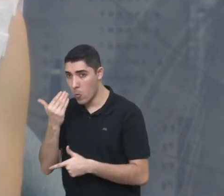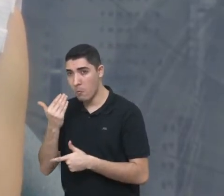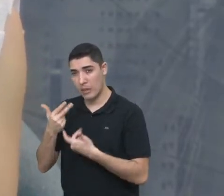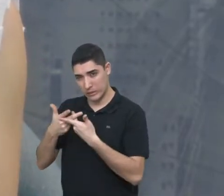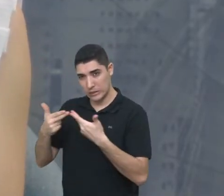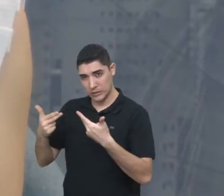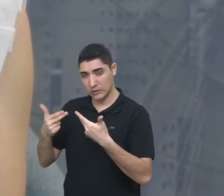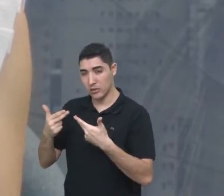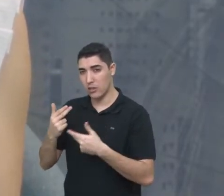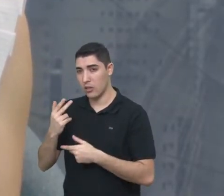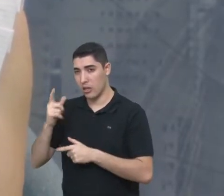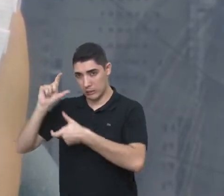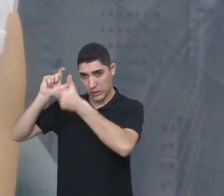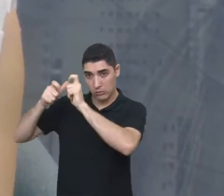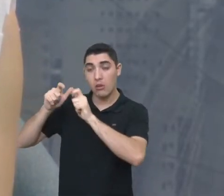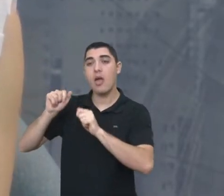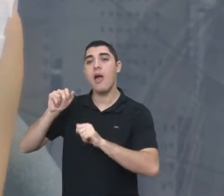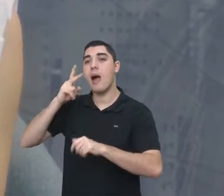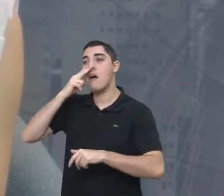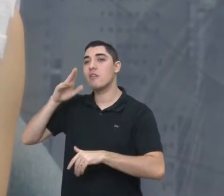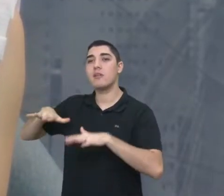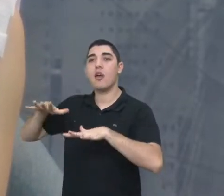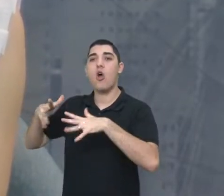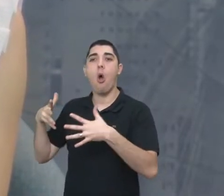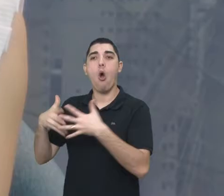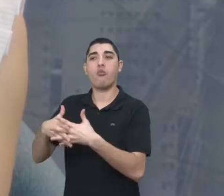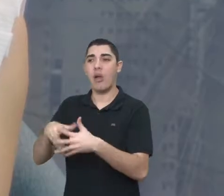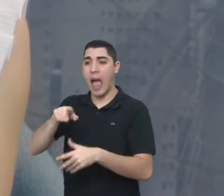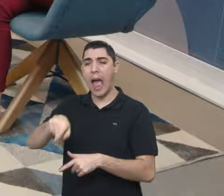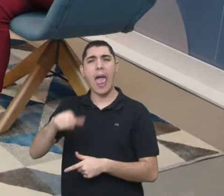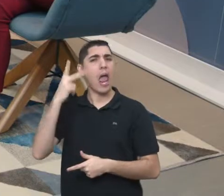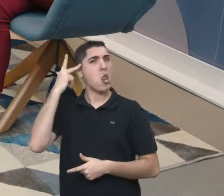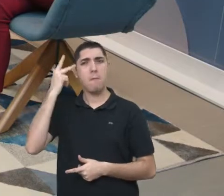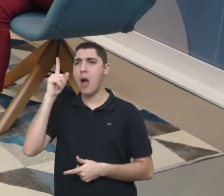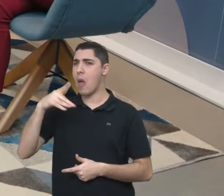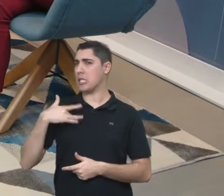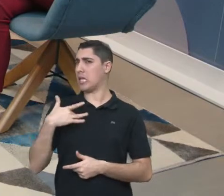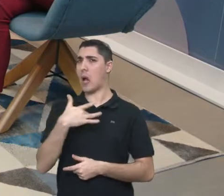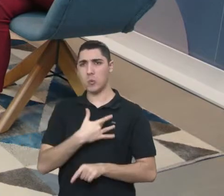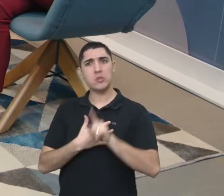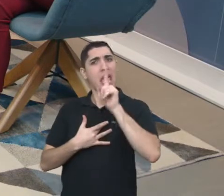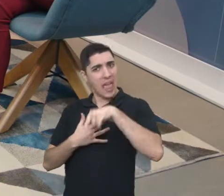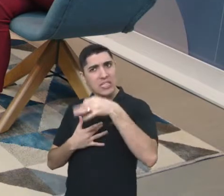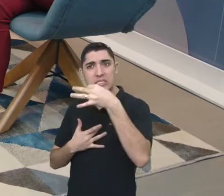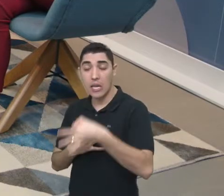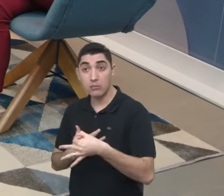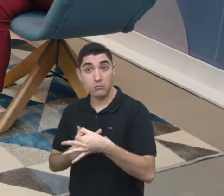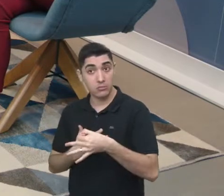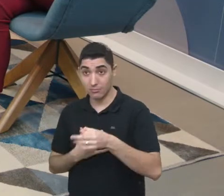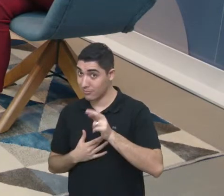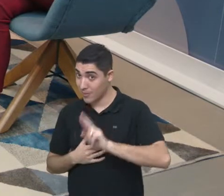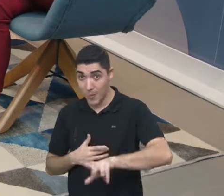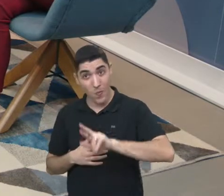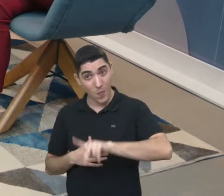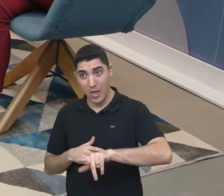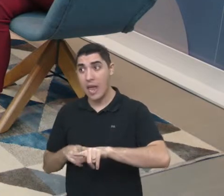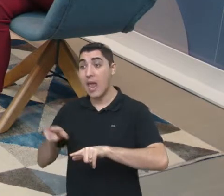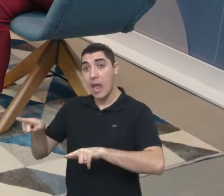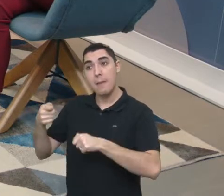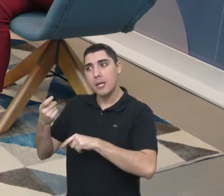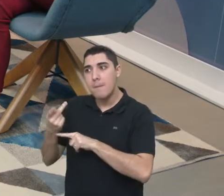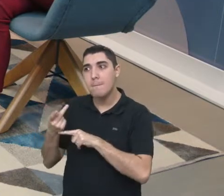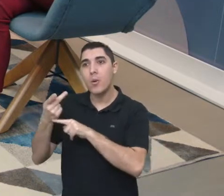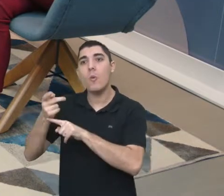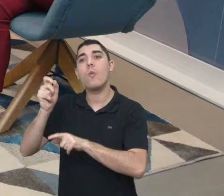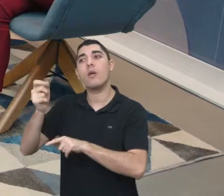alimentar são confundidos com atos saudáveis de comportamento, né? Então, muitas vezes, até a pessoa buscar ajuda,